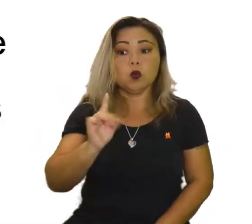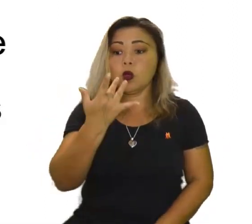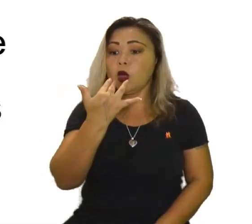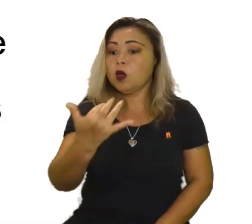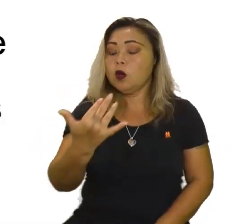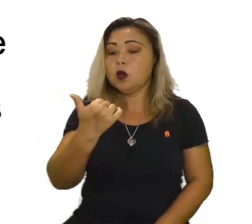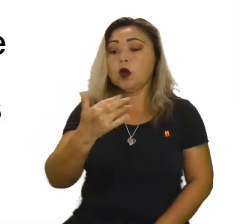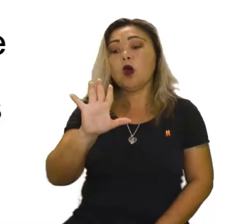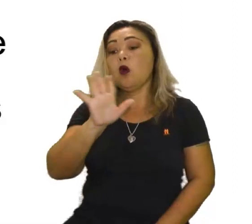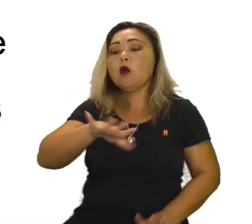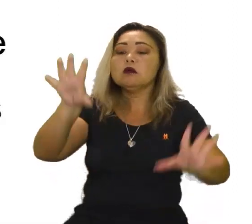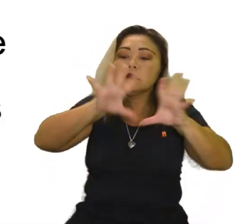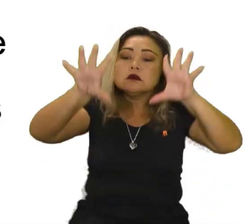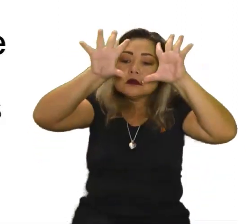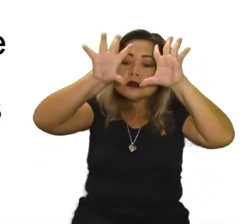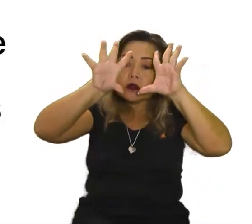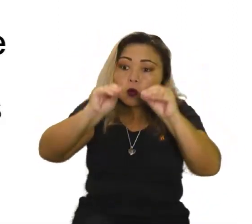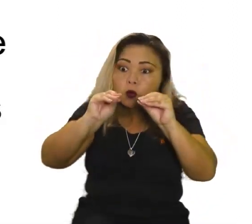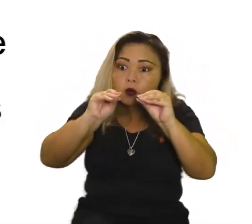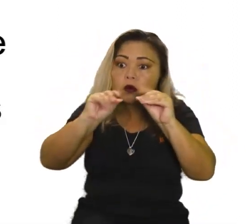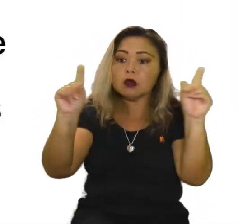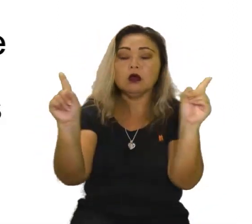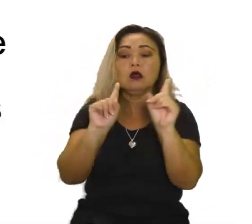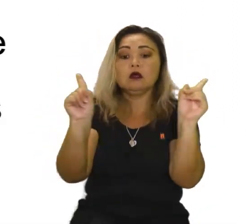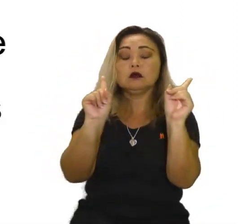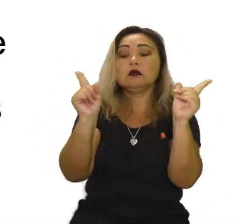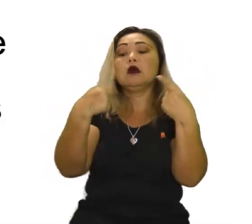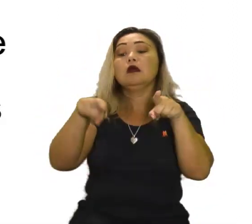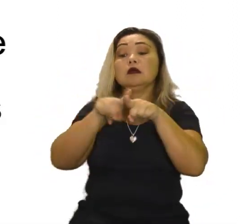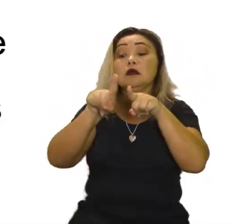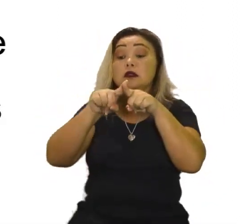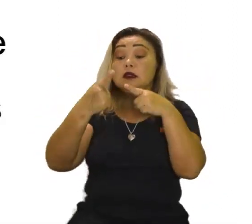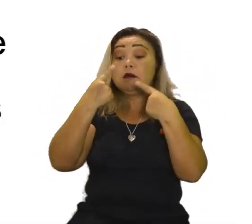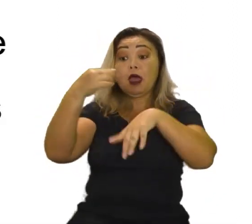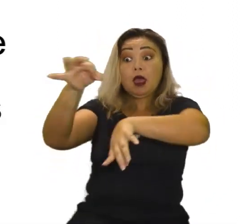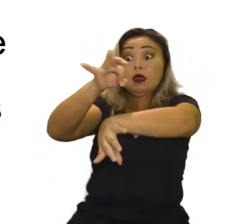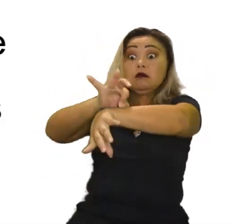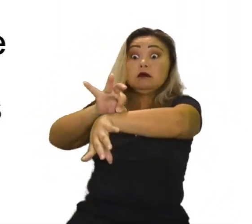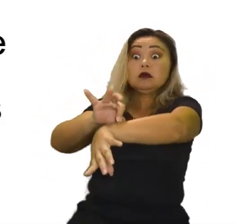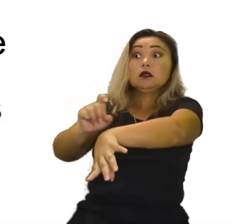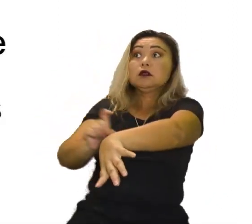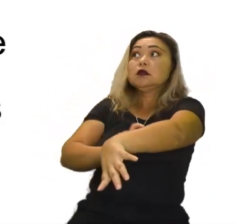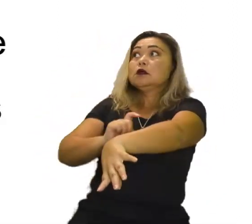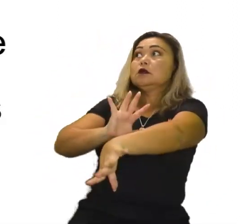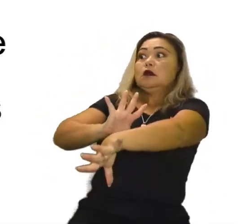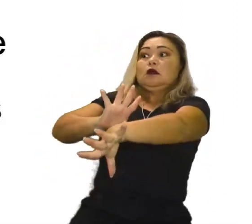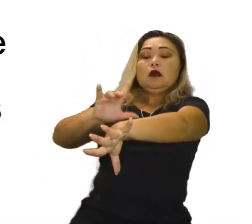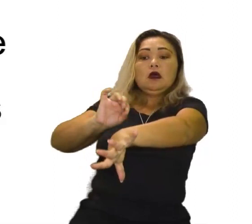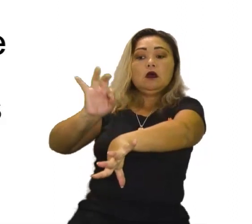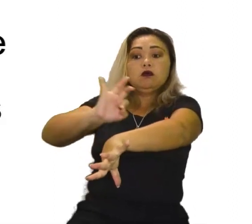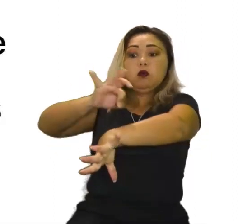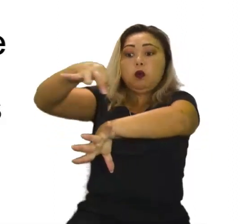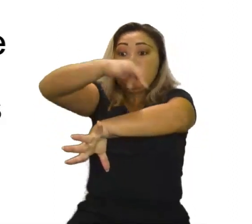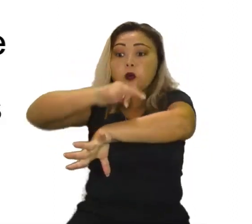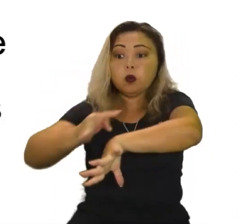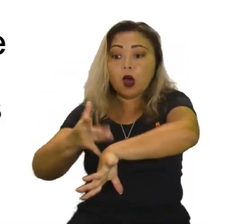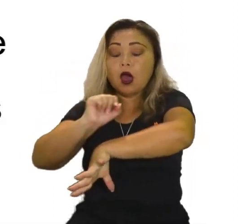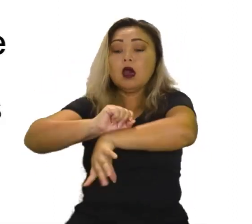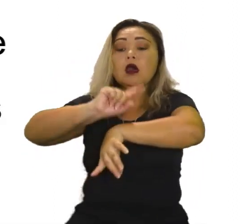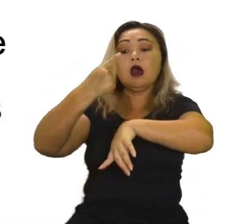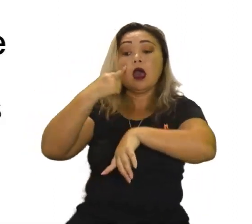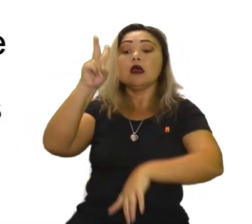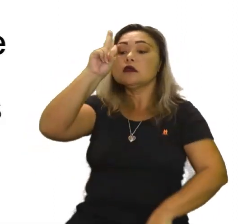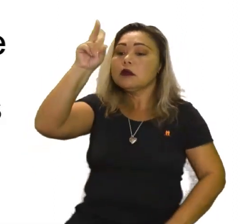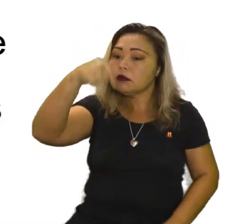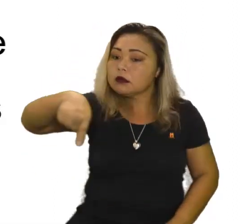totalmente escuros, pois isso também irrita as abelhas. Então, aí quando eu coloquei isso aí, é só para lembrar